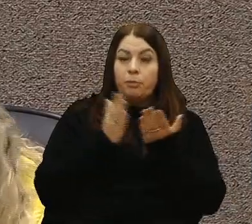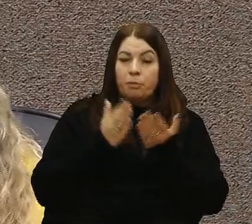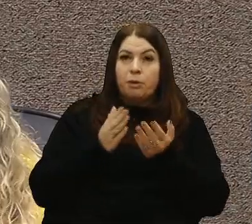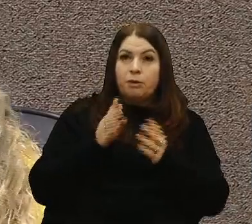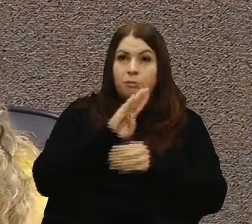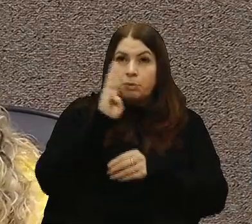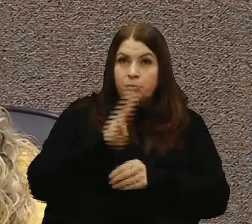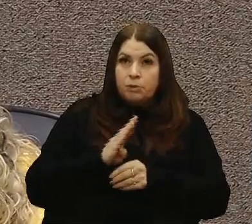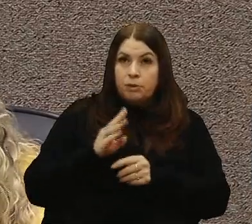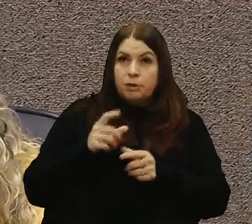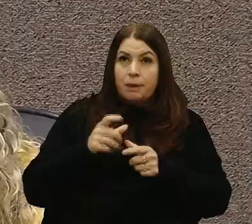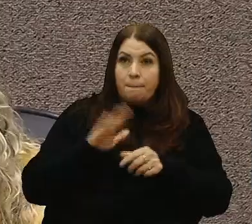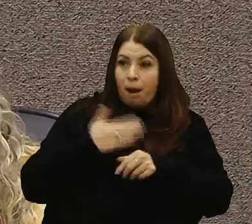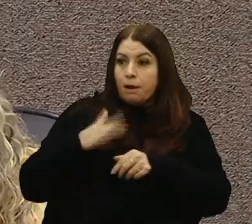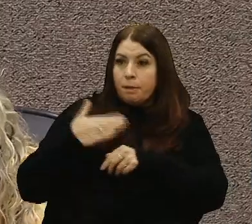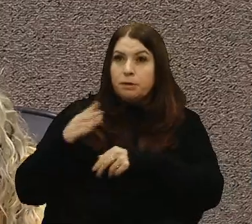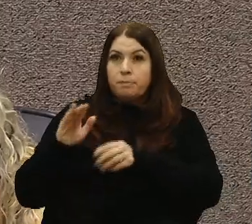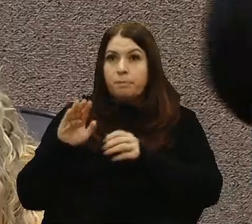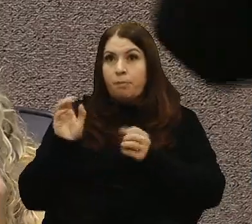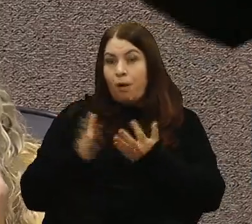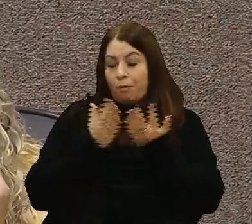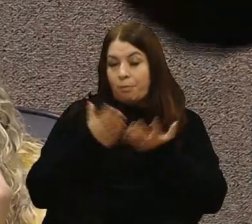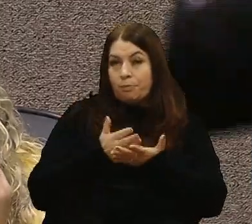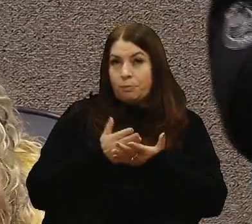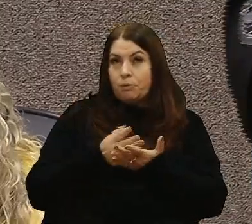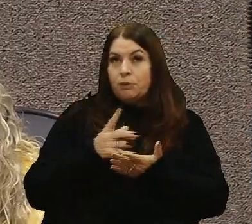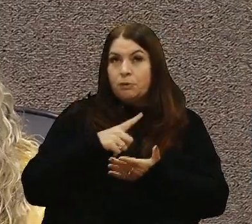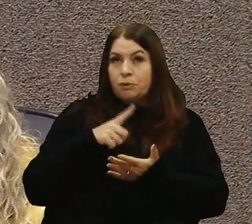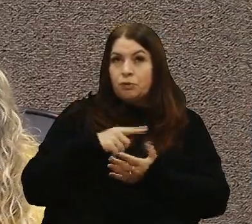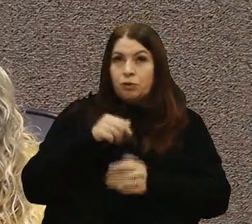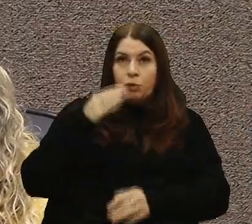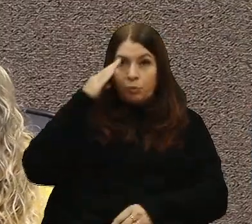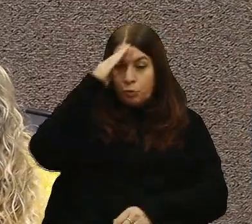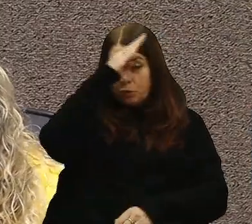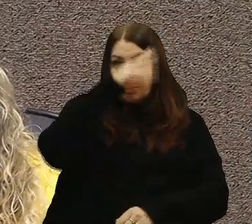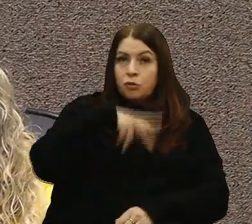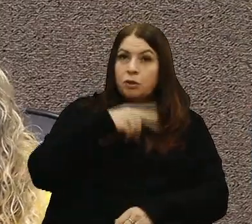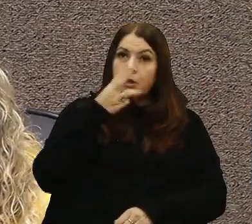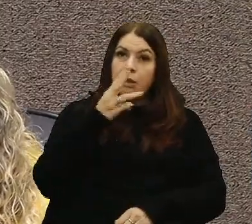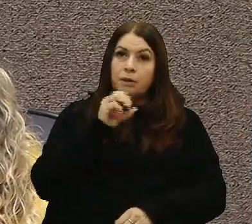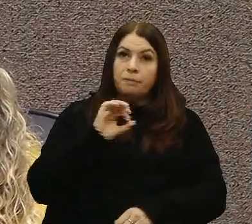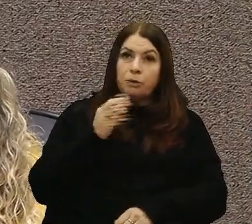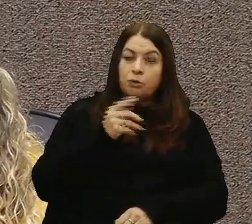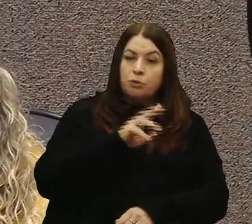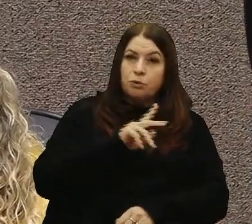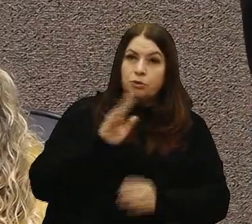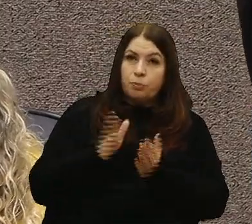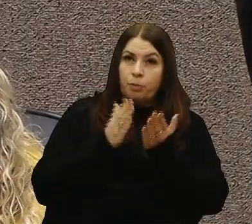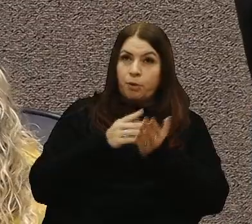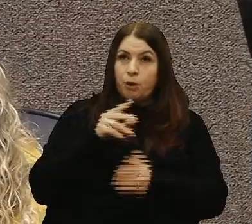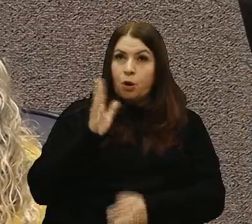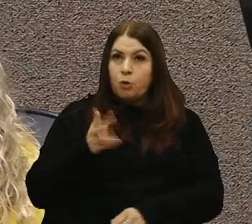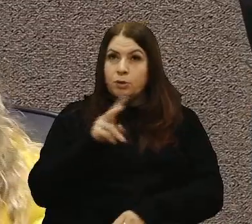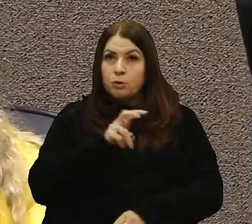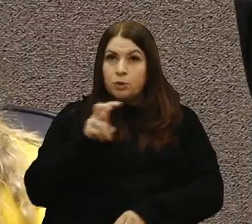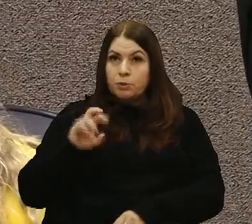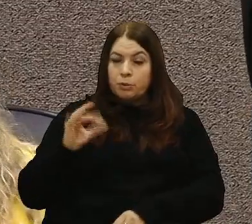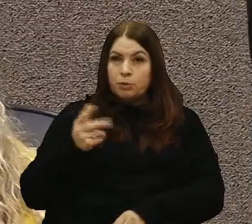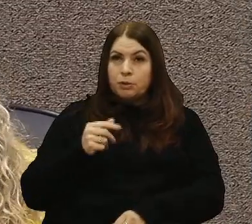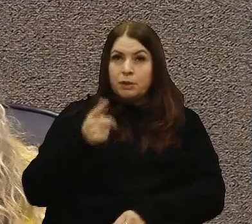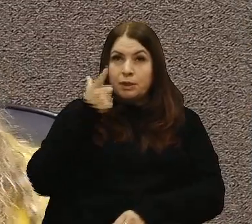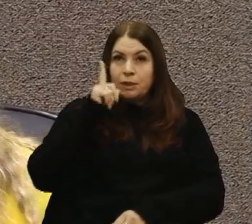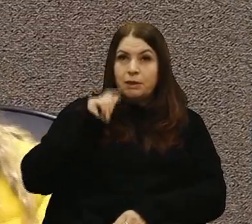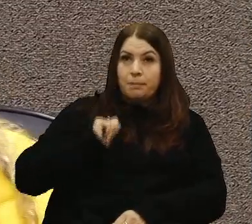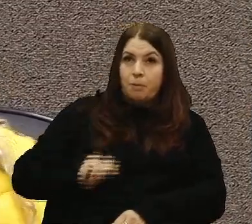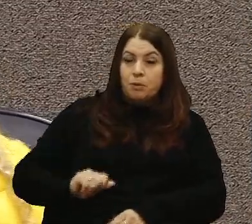pobreza aumentou. Diz que quando tinha o Bolsonaro tinha 30 milhões de pobres, agora tem 55 milhões que recebem Bolsa